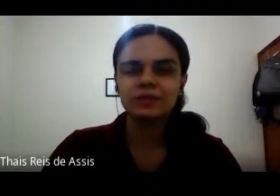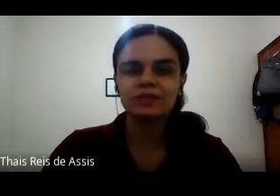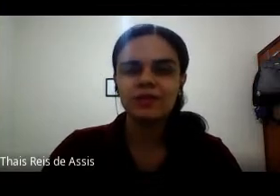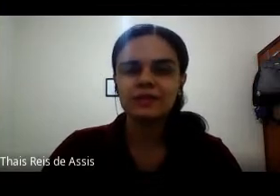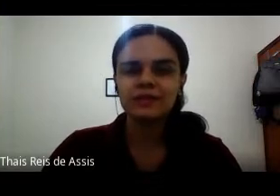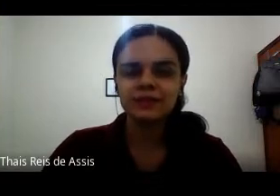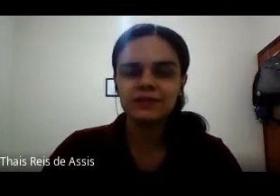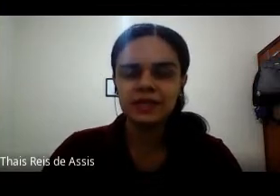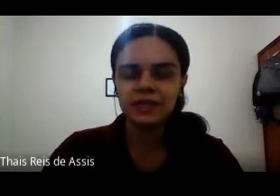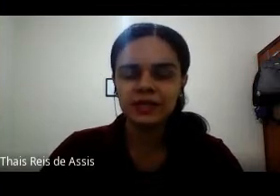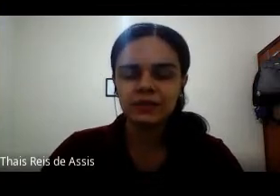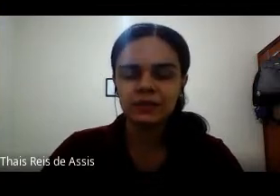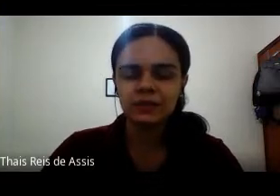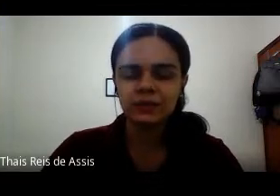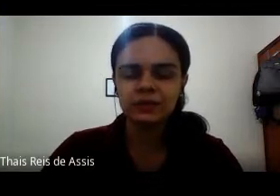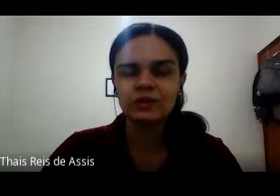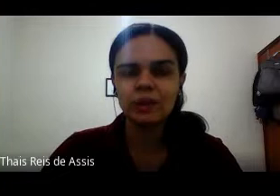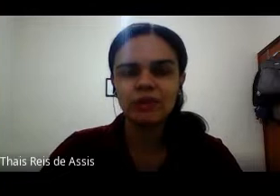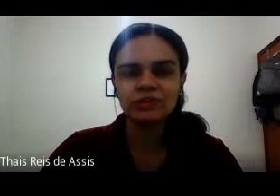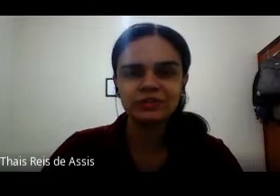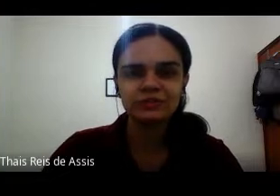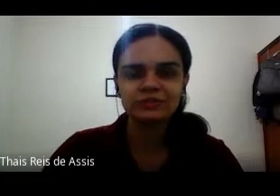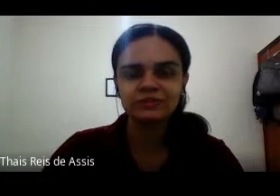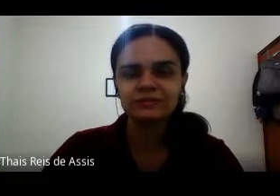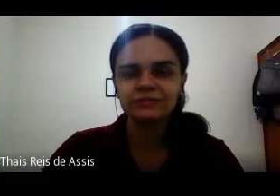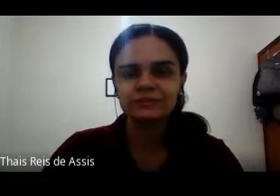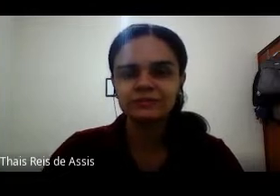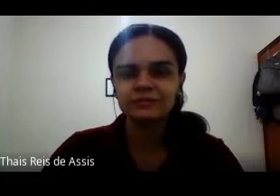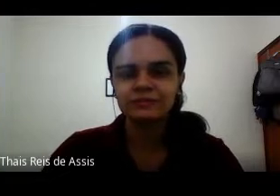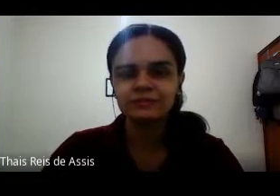escolas particulares que estão inserindo noções de robótica